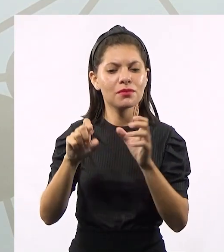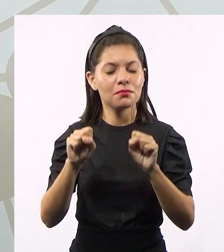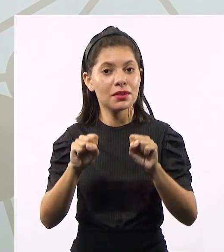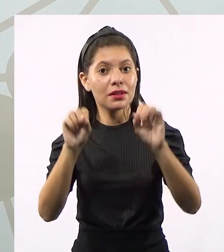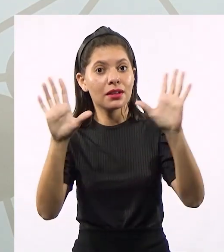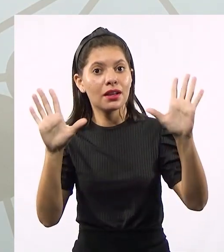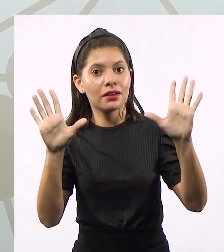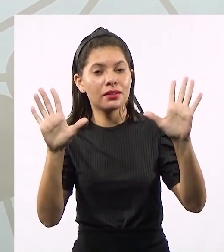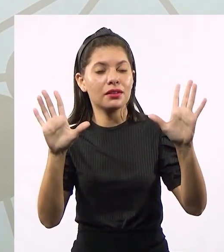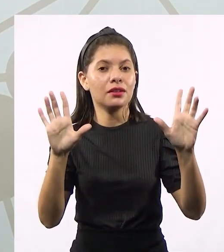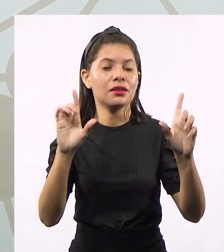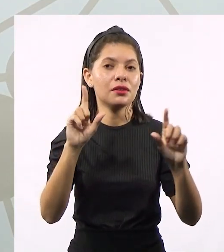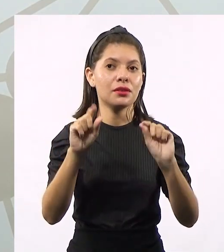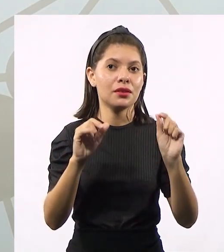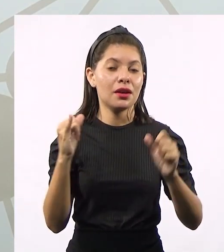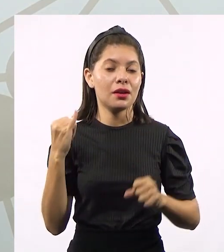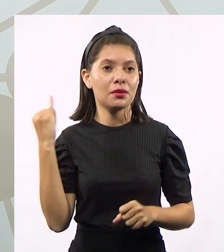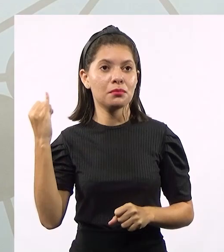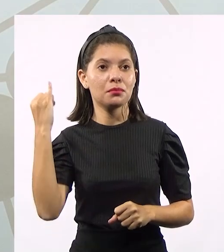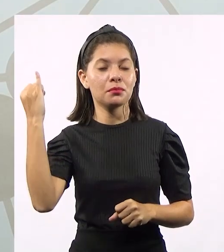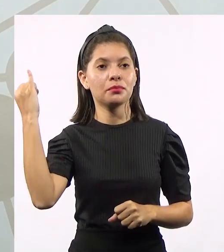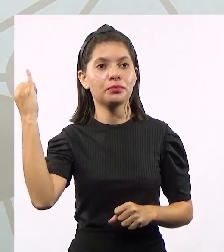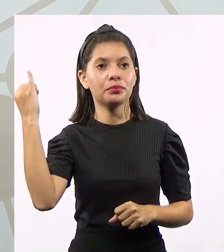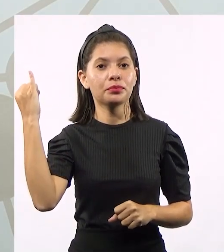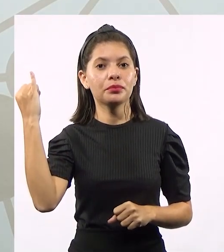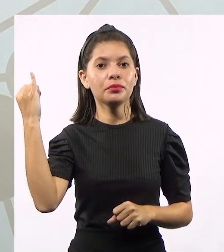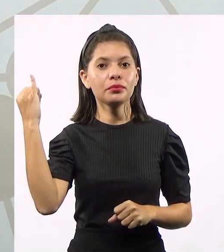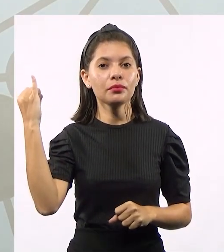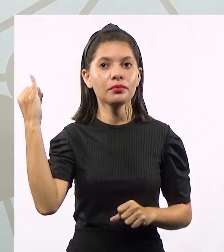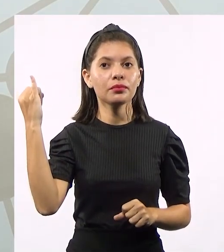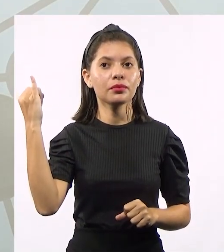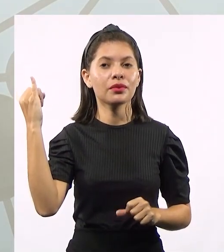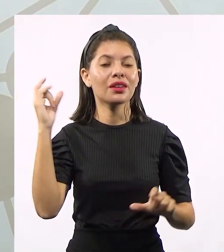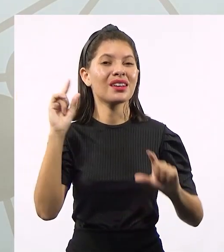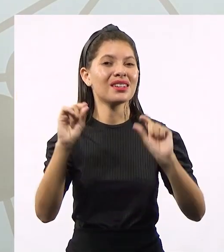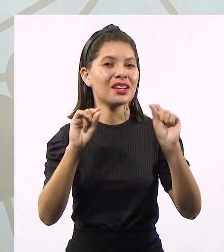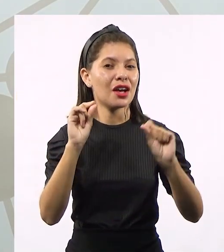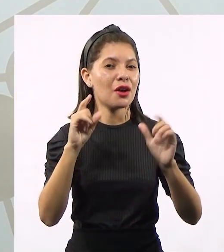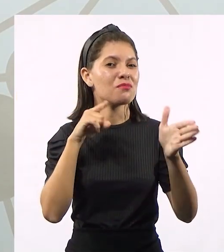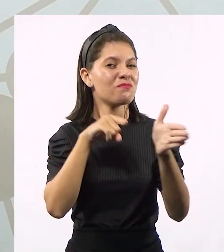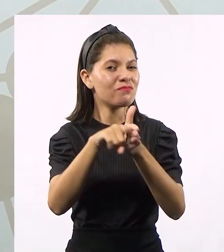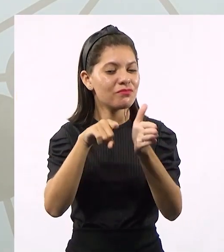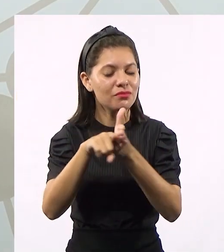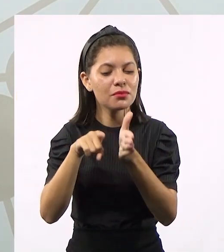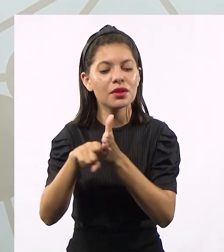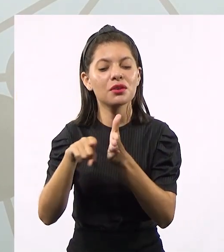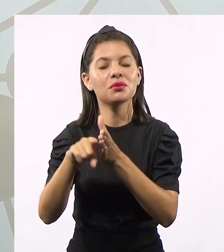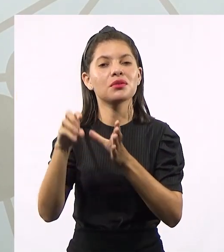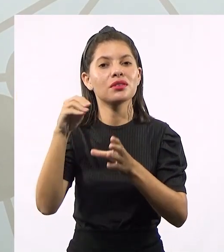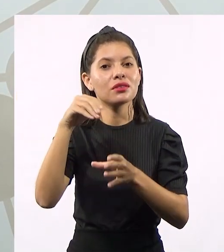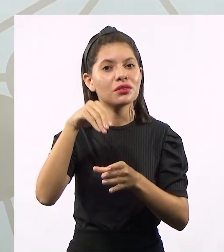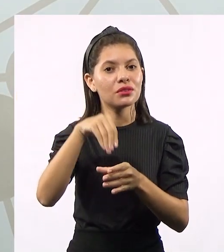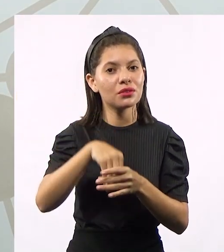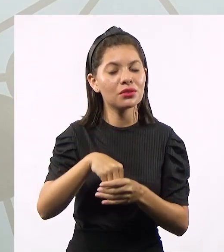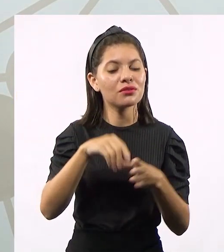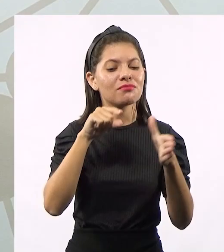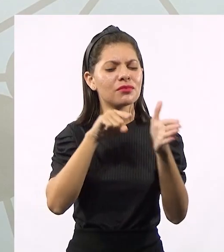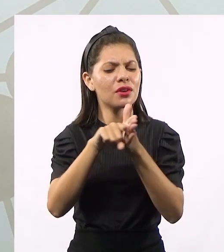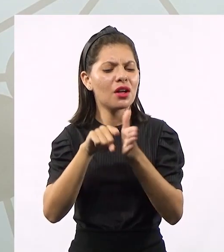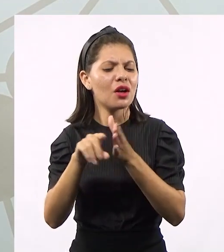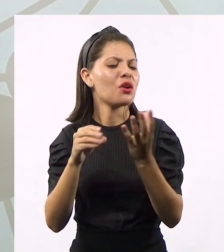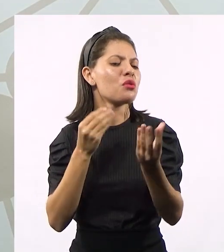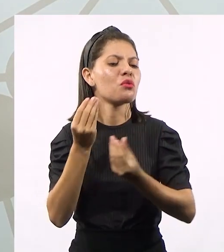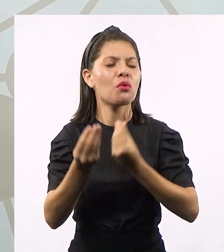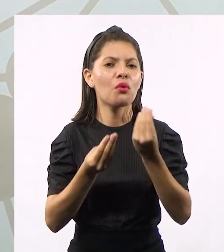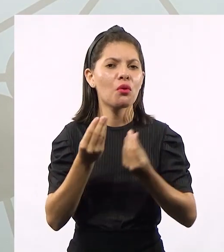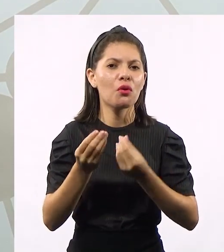bem clara, como vimos, né, que é bem importante ali essa questão das perguntas no nosso questionário, que vamos perguntar,